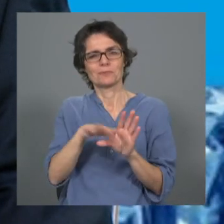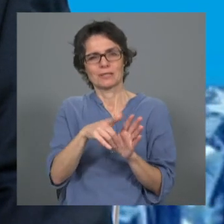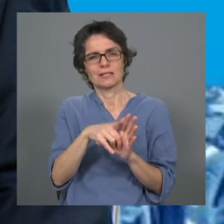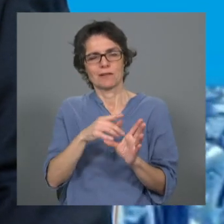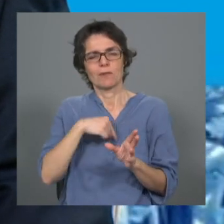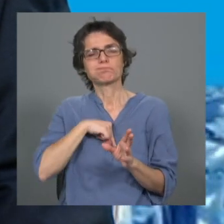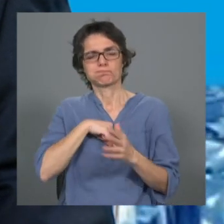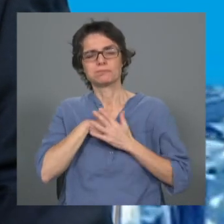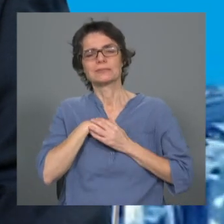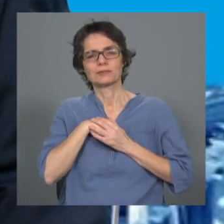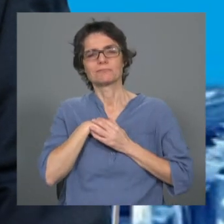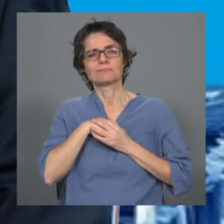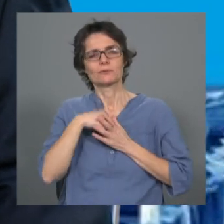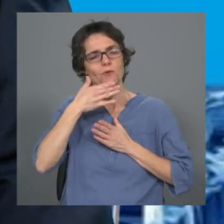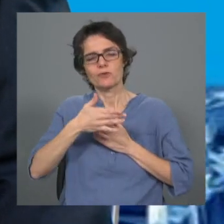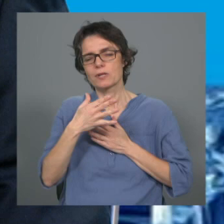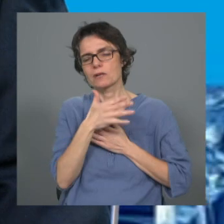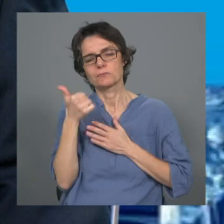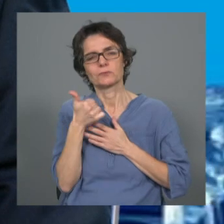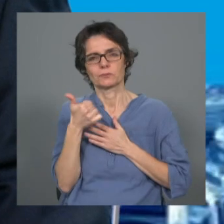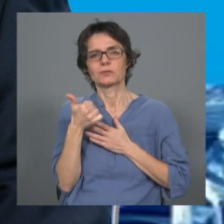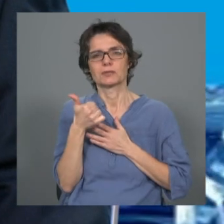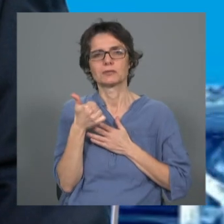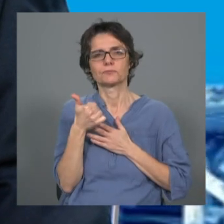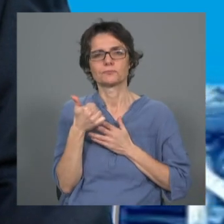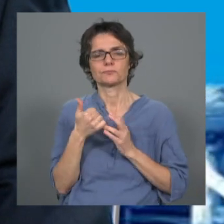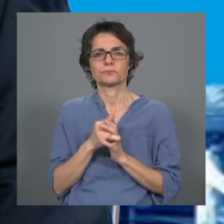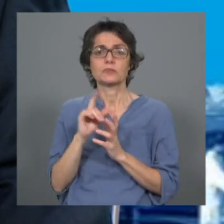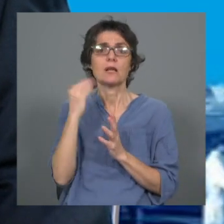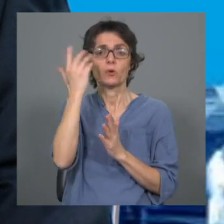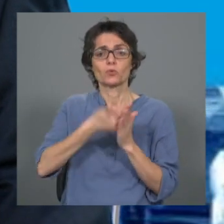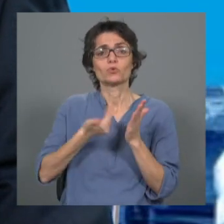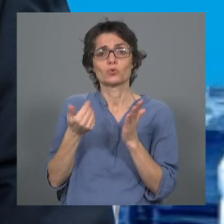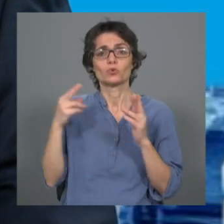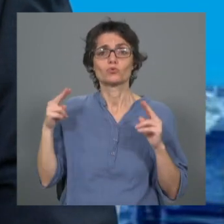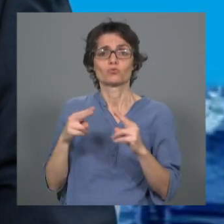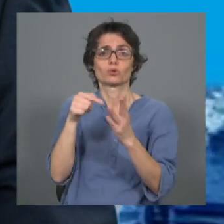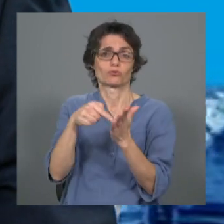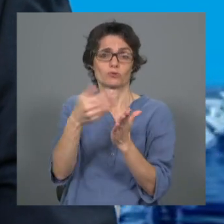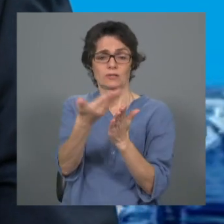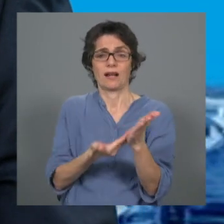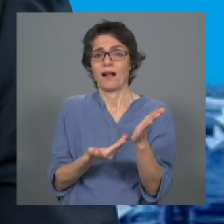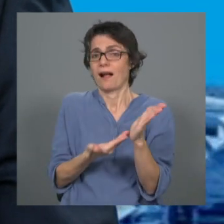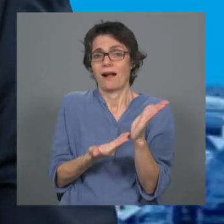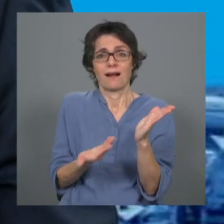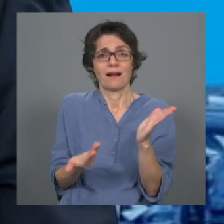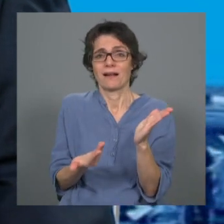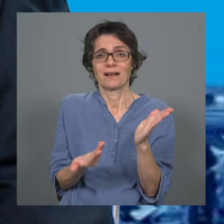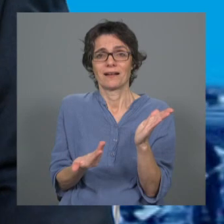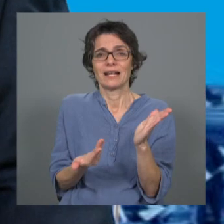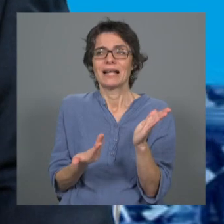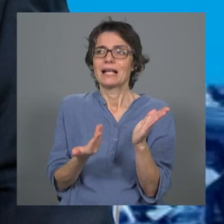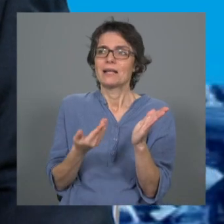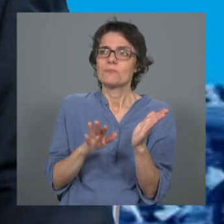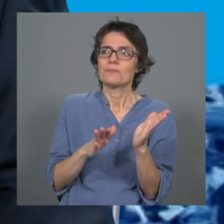que marcará também a vida da Diocese, nesta Constituição Sinodal que fica e que fica acima de tudo também este caminho conjunto,